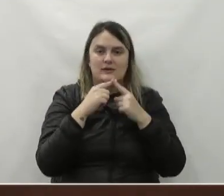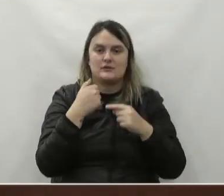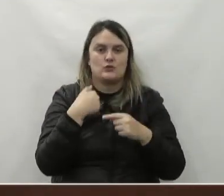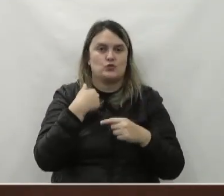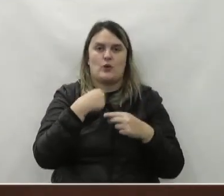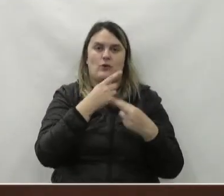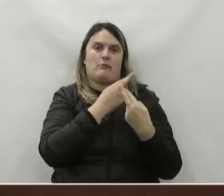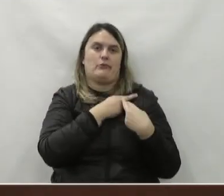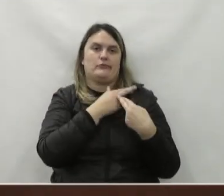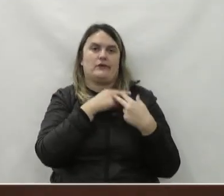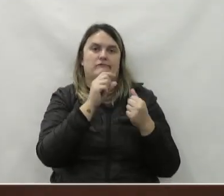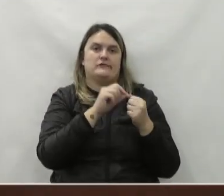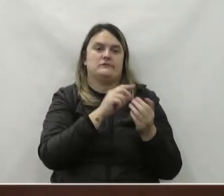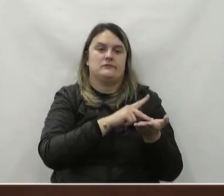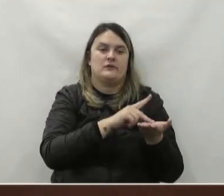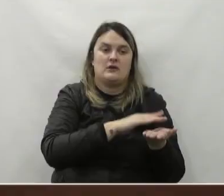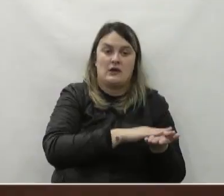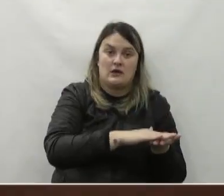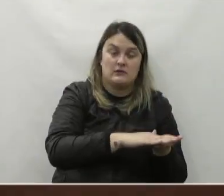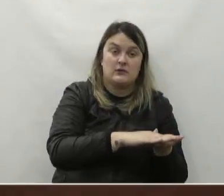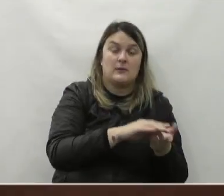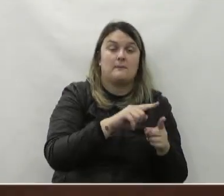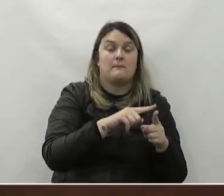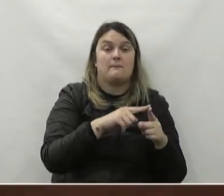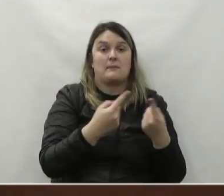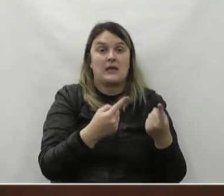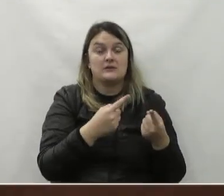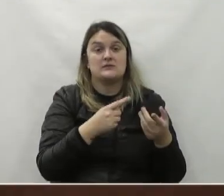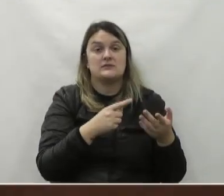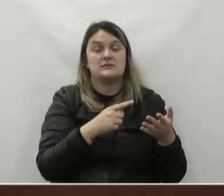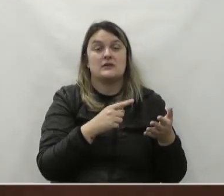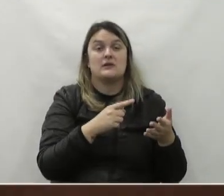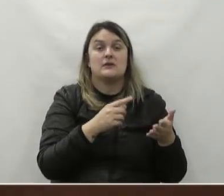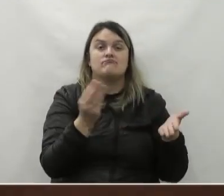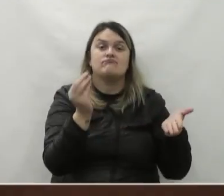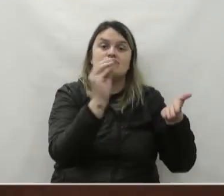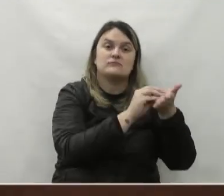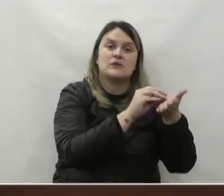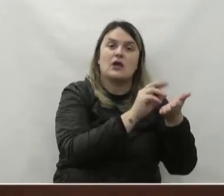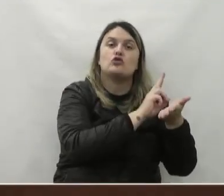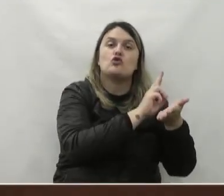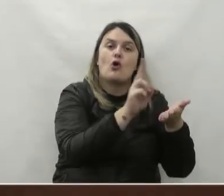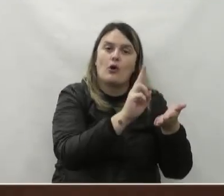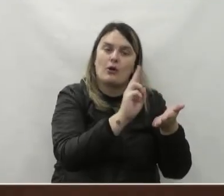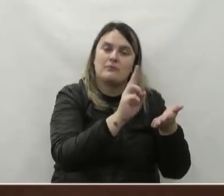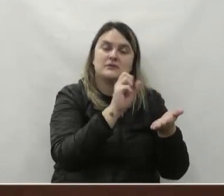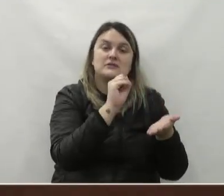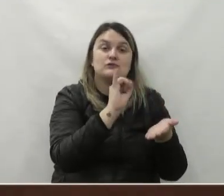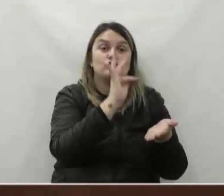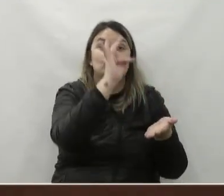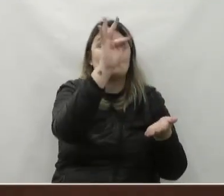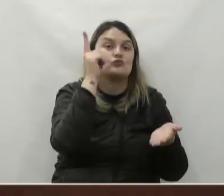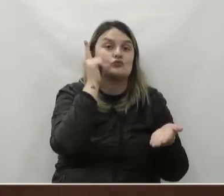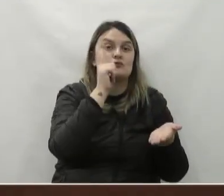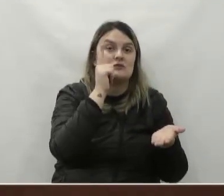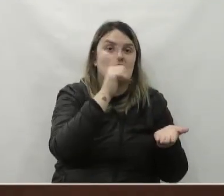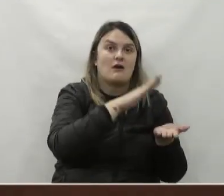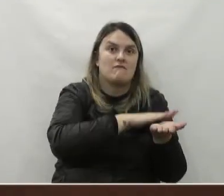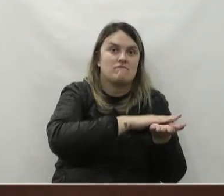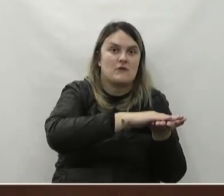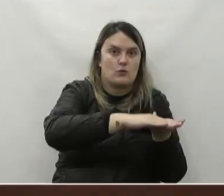vereador que faz a pavimentação, mas o primeiro passo é esse, é incluir no programa de pavimentação algumas